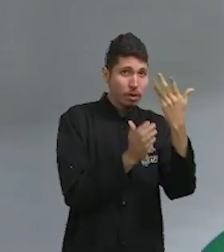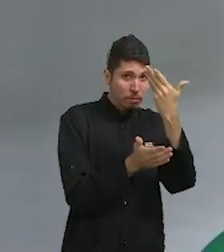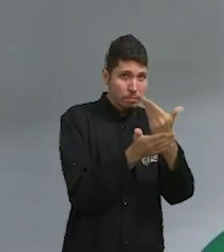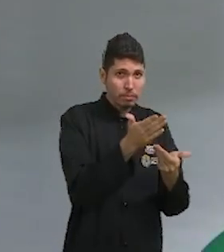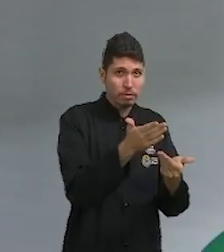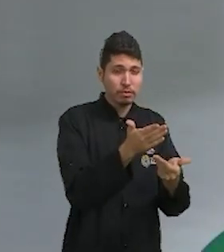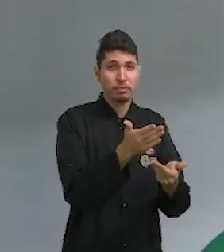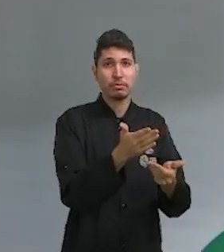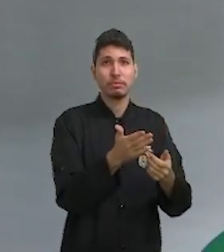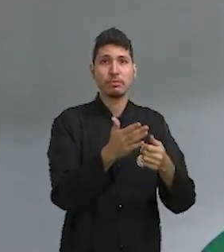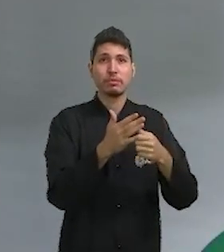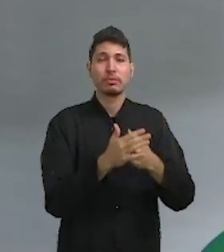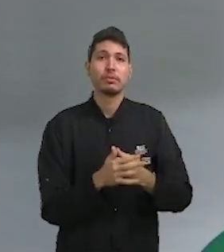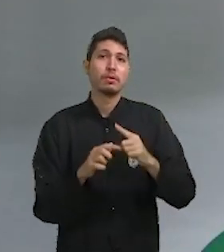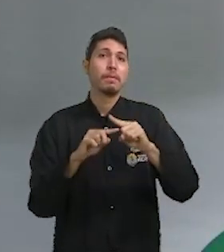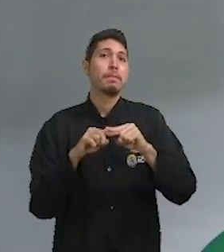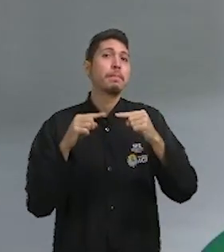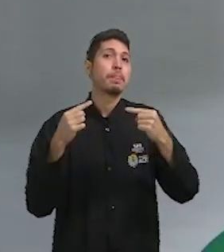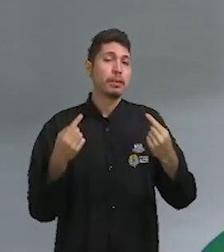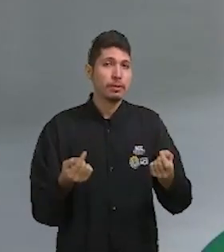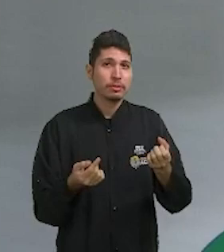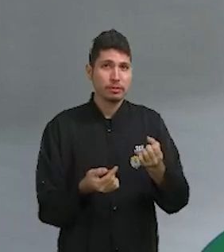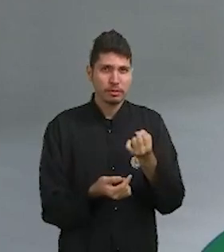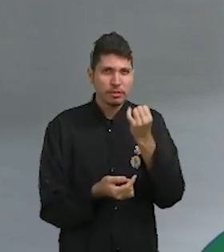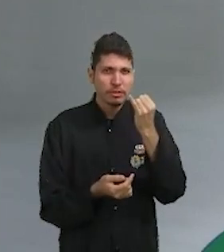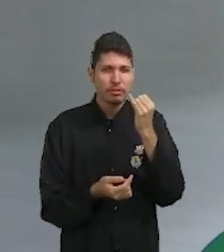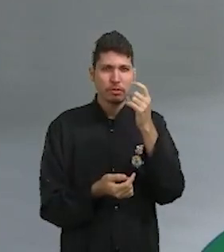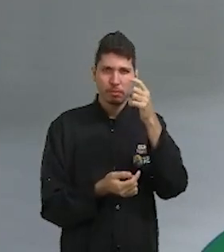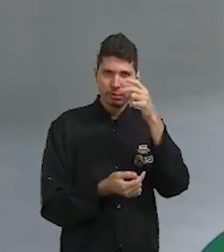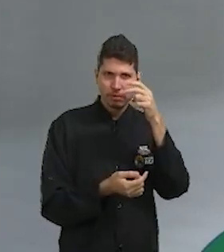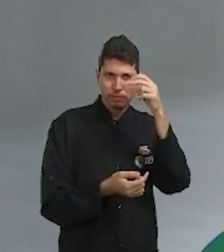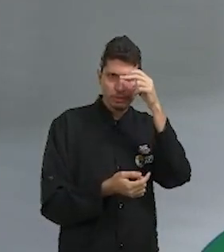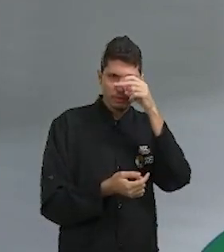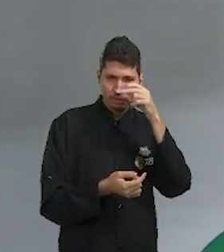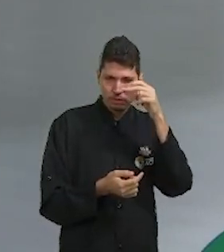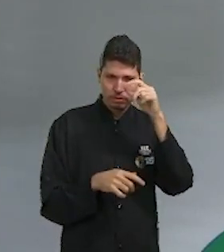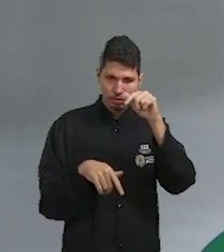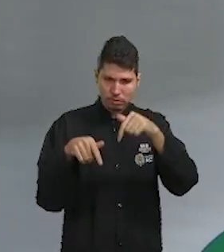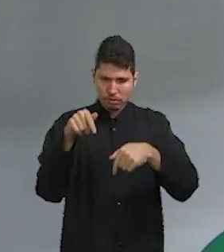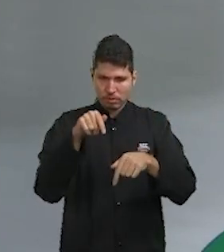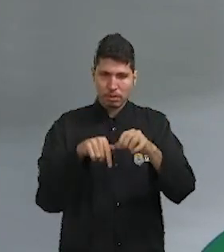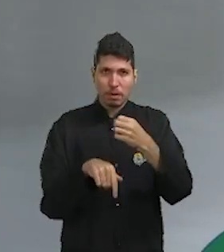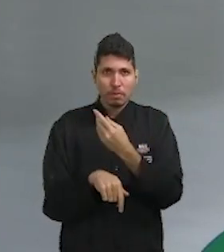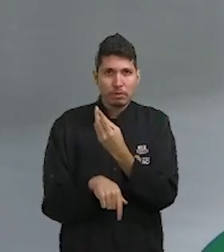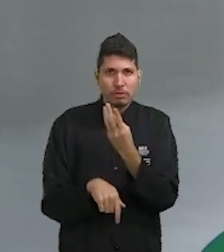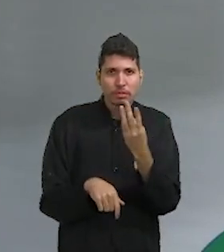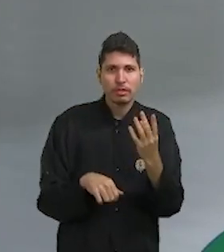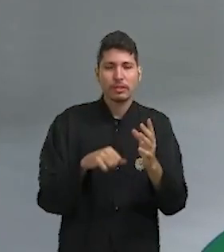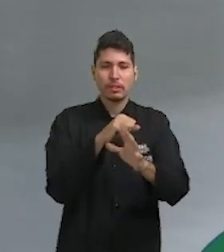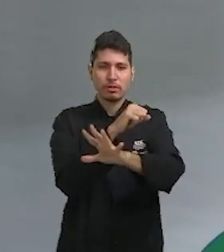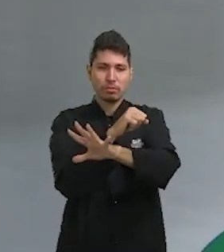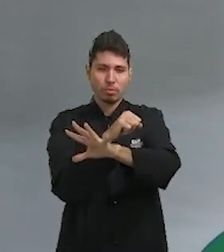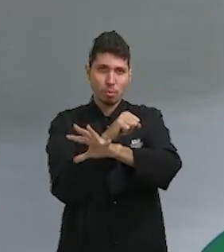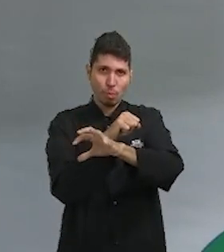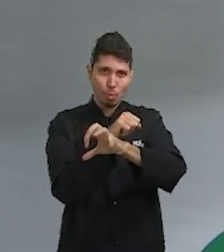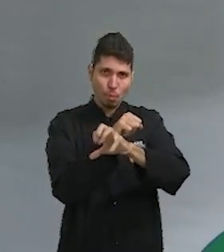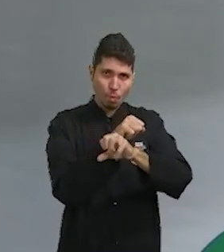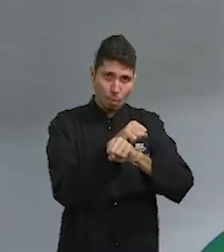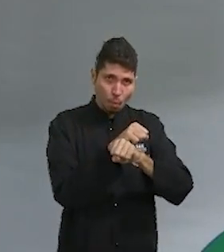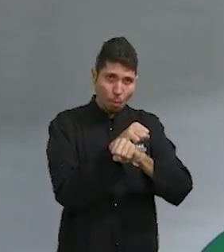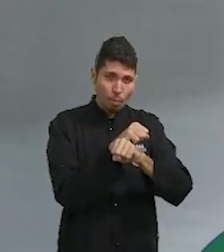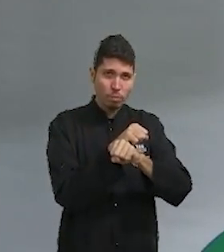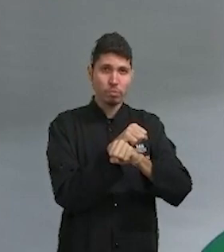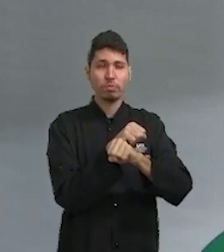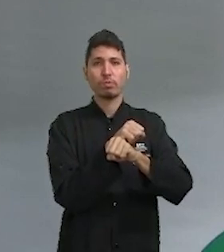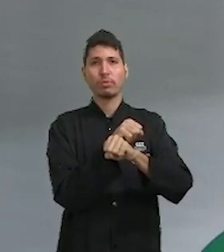perde, porém, quando a gente observa nas reações os números de oxidação, a gente precisa relembrar que